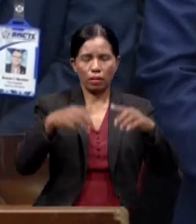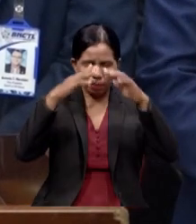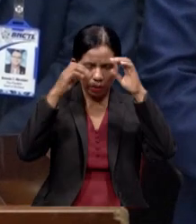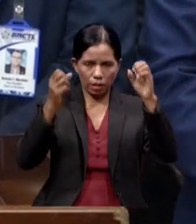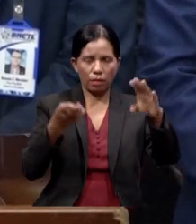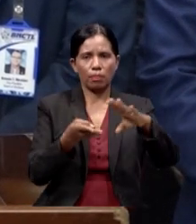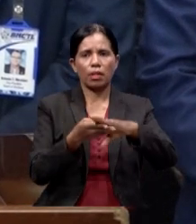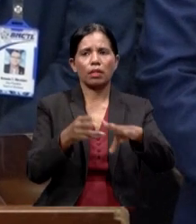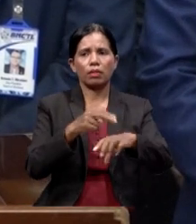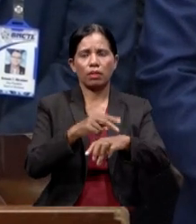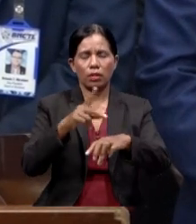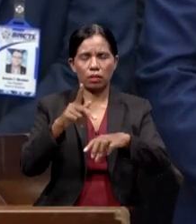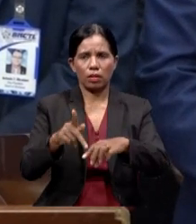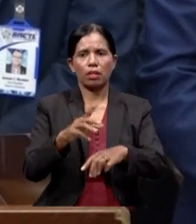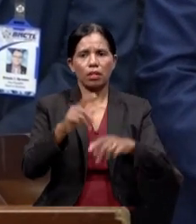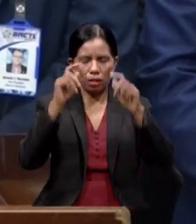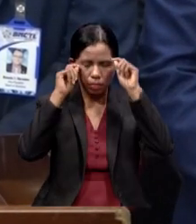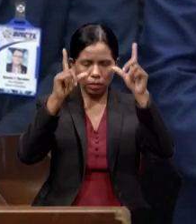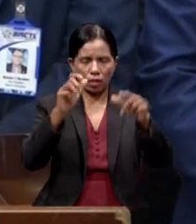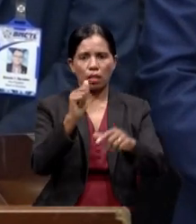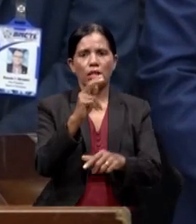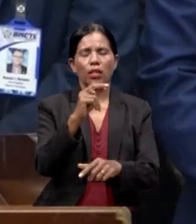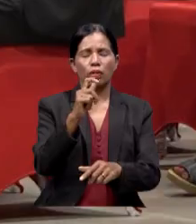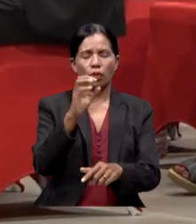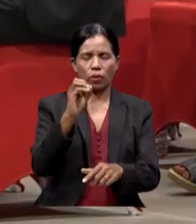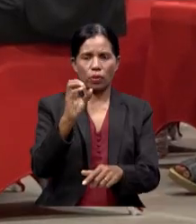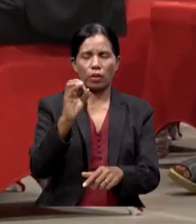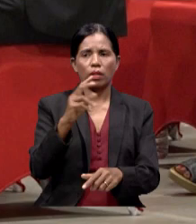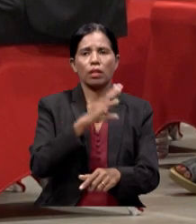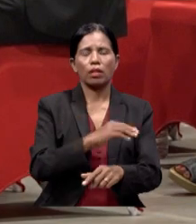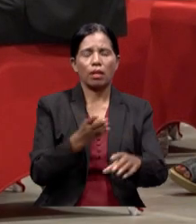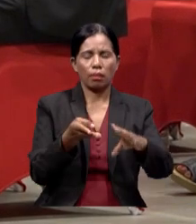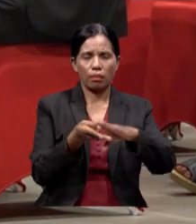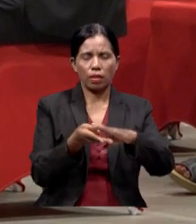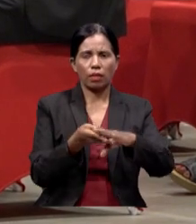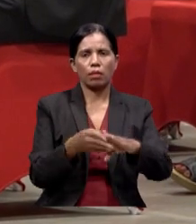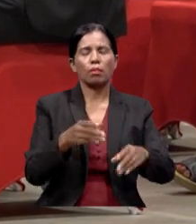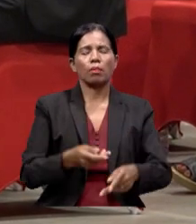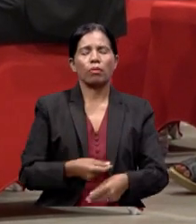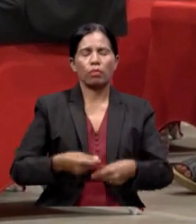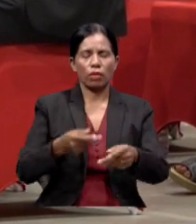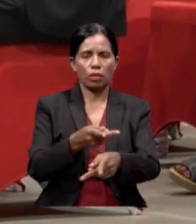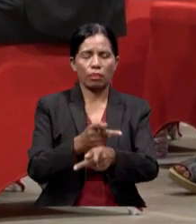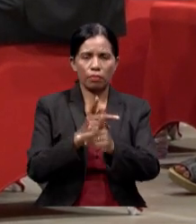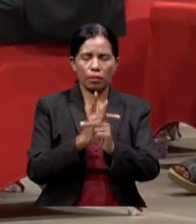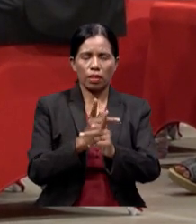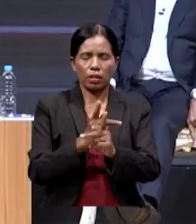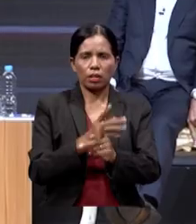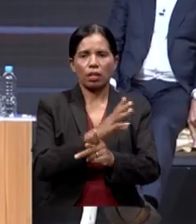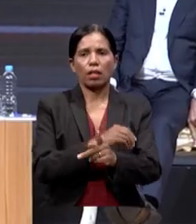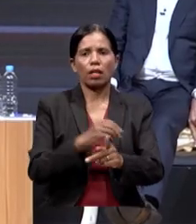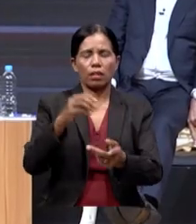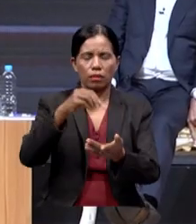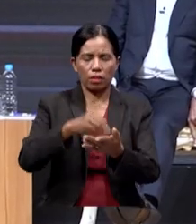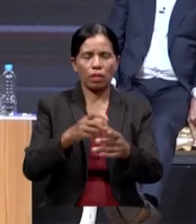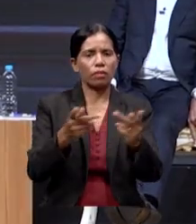Banco Nacional Comércio Timor-Leste, Antônio Vitor, informa ben setel pronto fo crédito ba setor privado atu investe iha